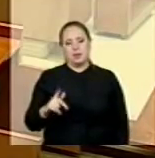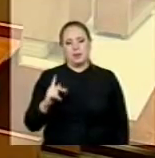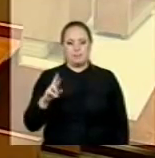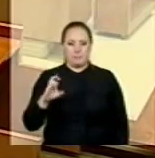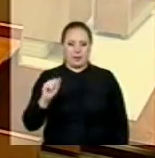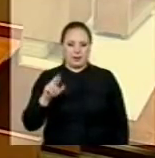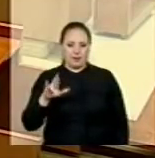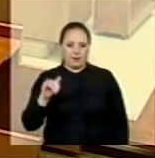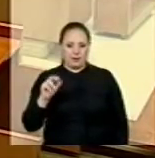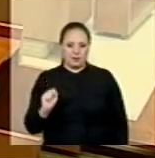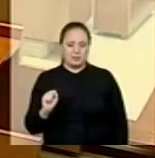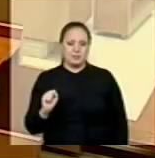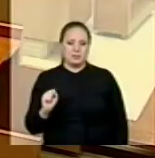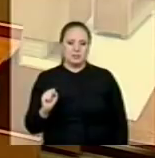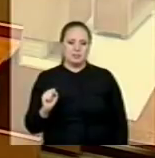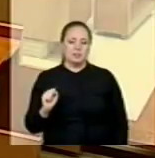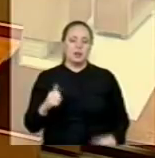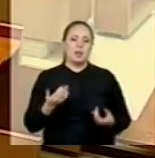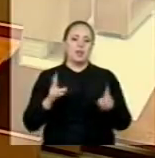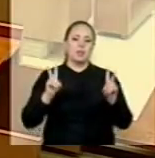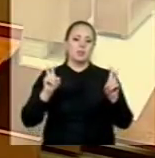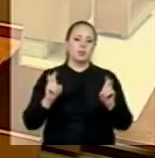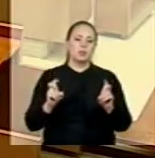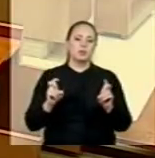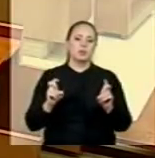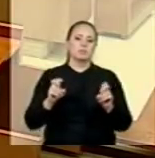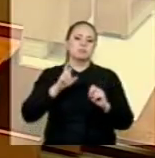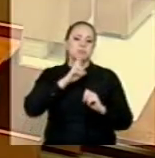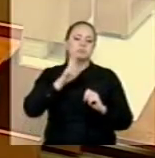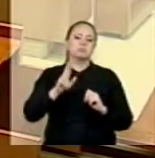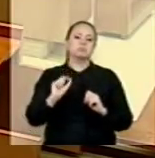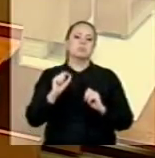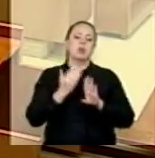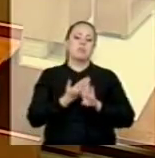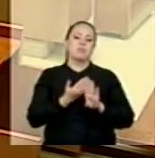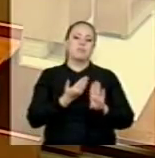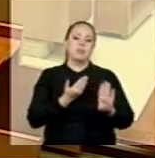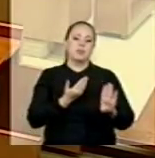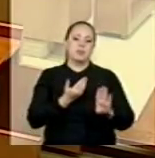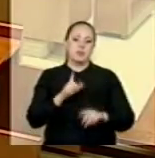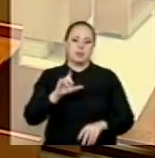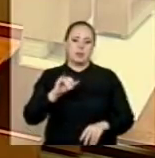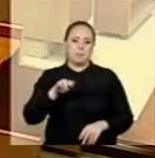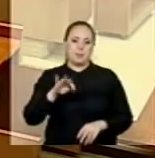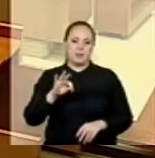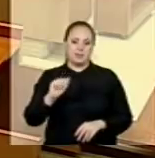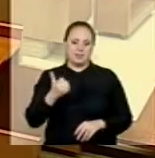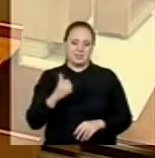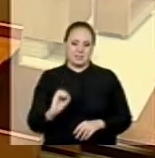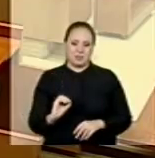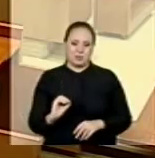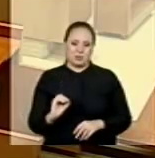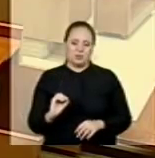efêmeras, cujo teor resulte no afastamento ou em limitação da